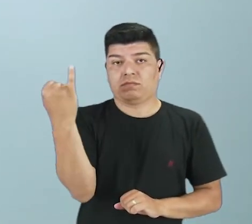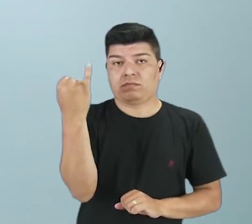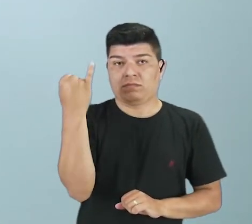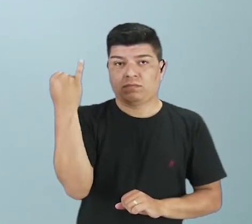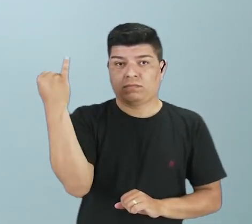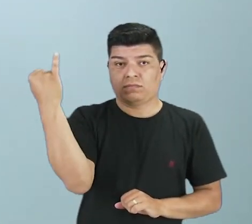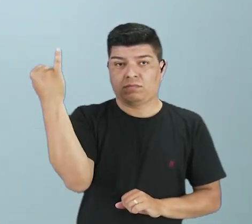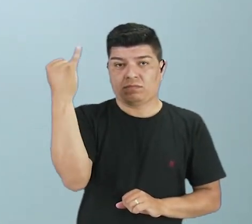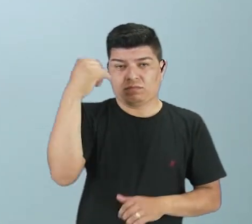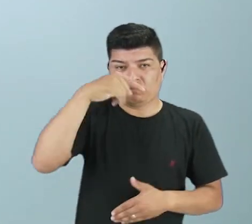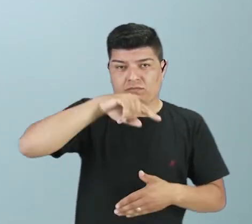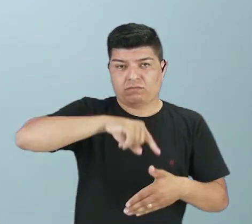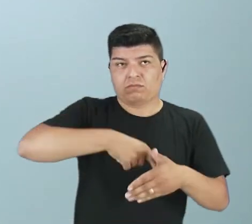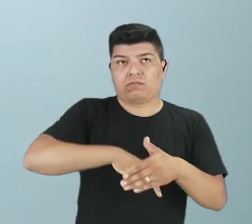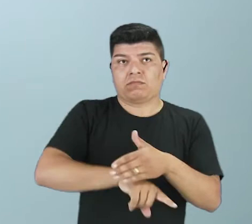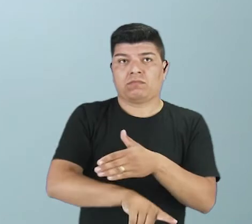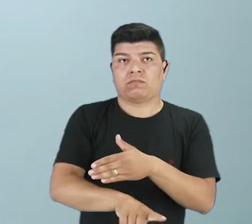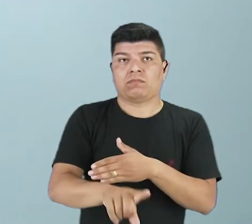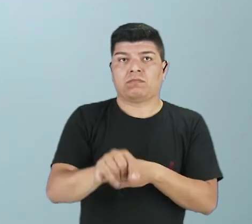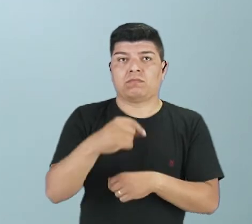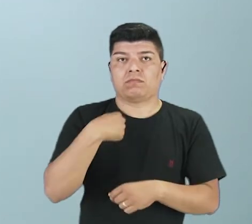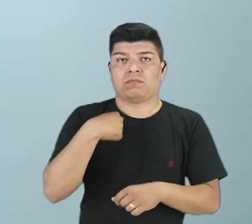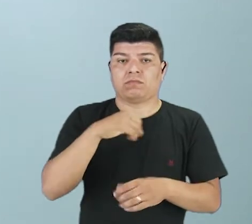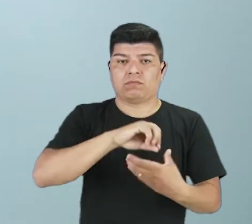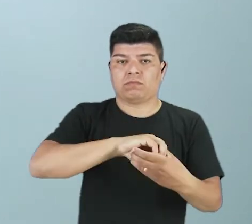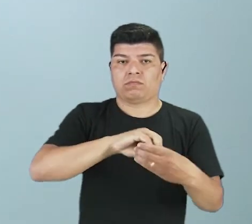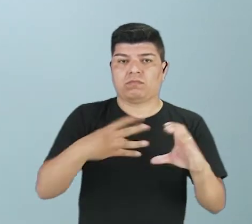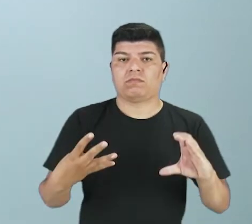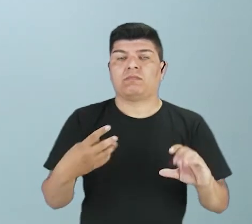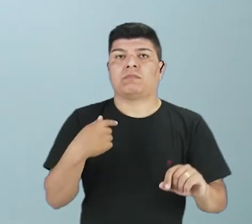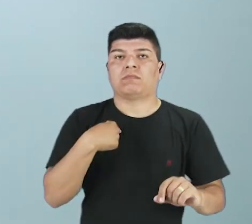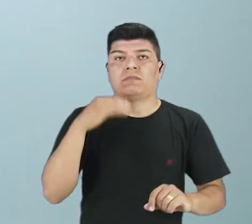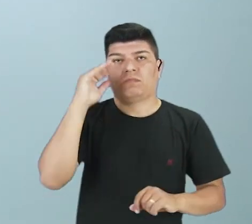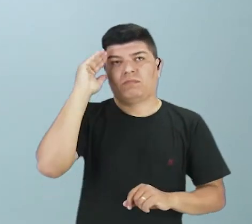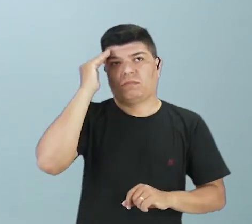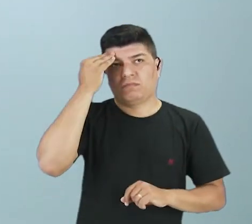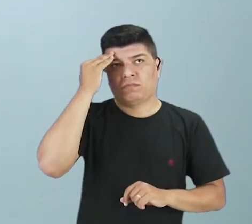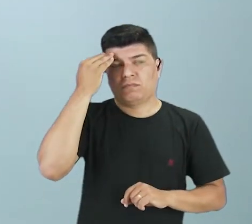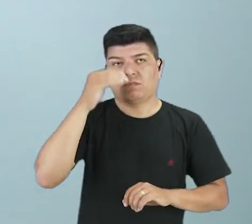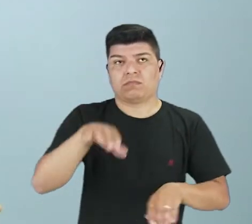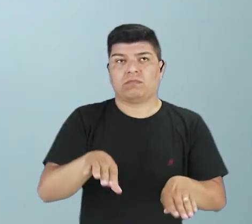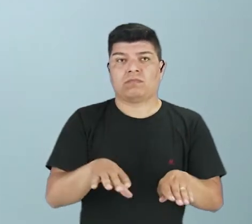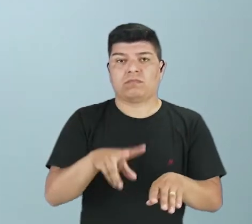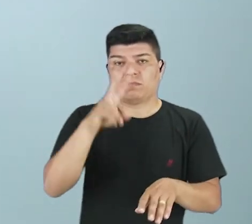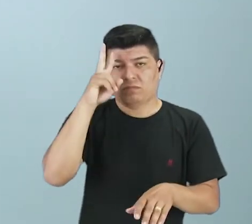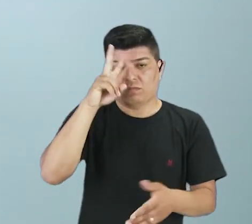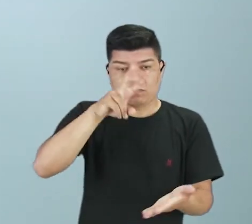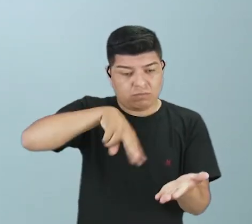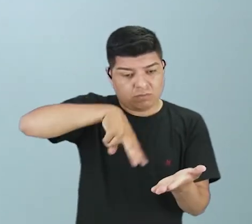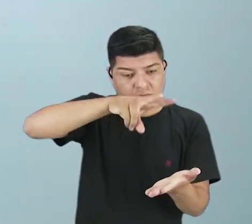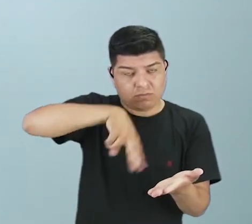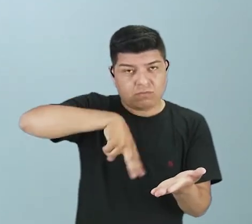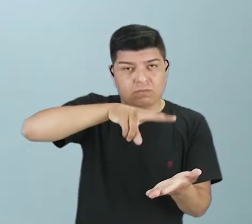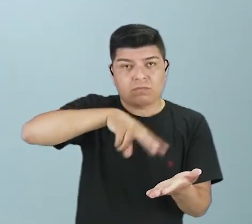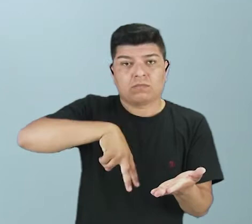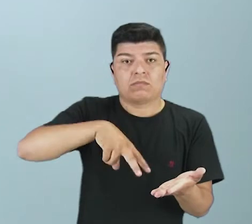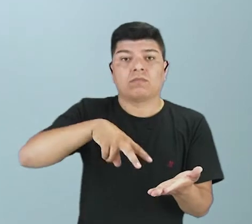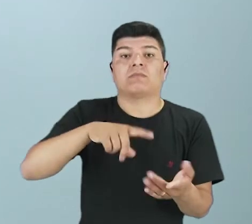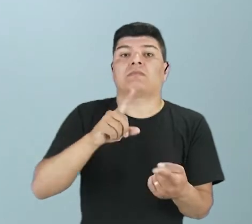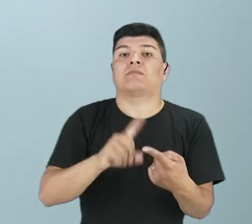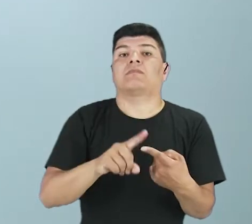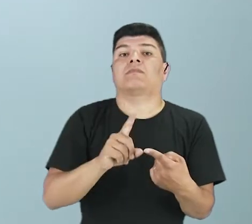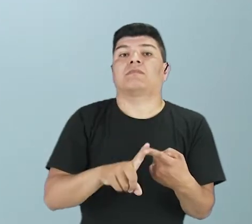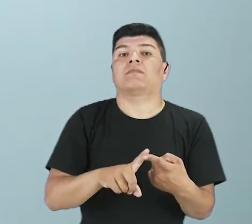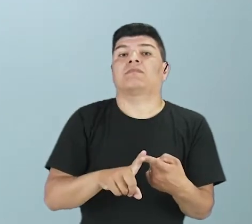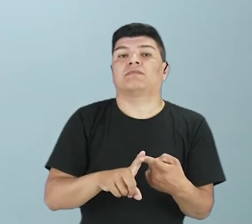que nós aprofundemos essas características, esse entendimento, lendo as obras, porque